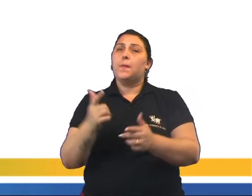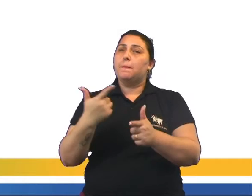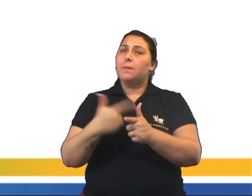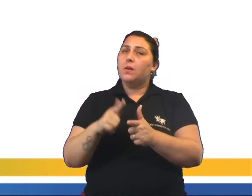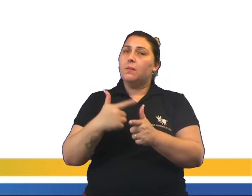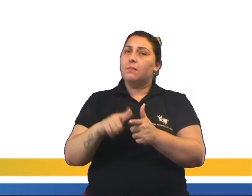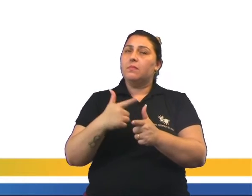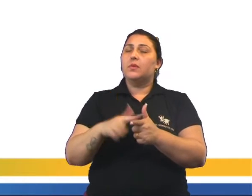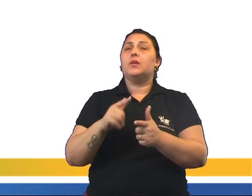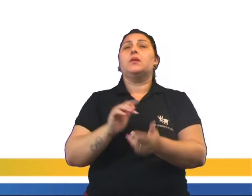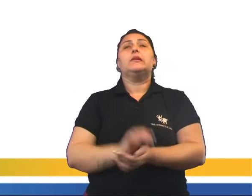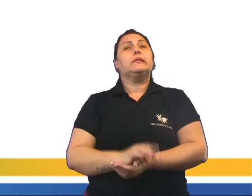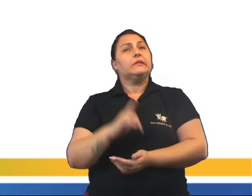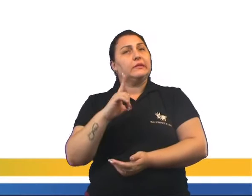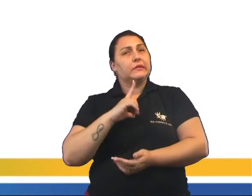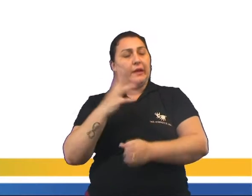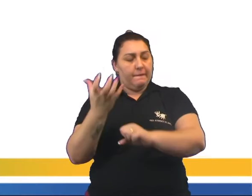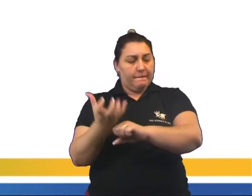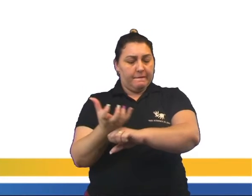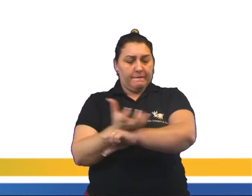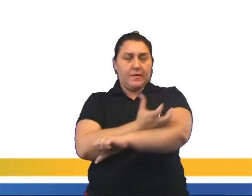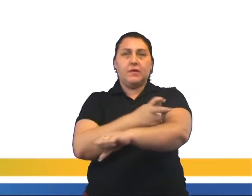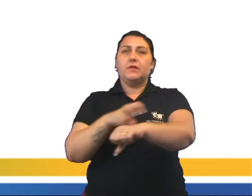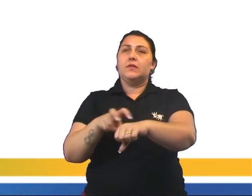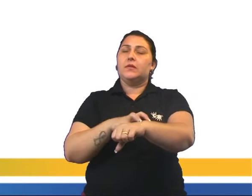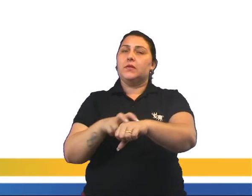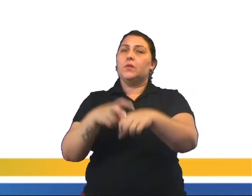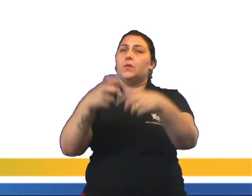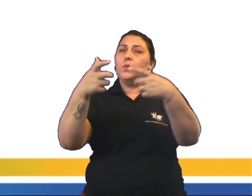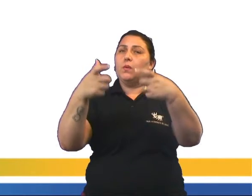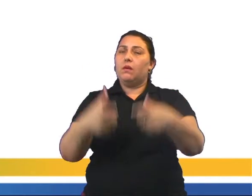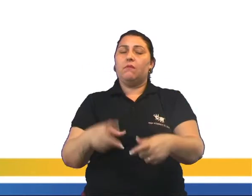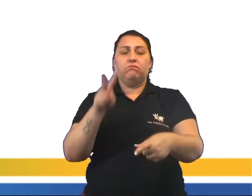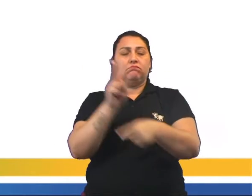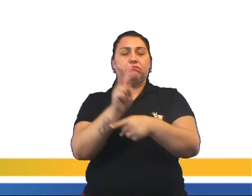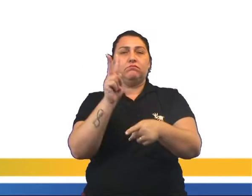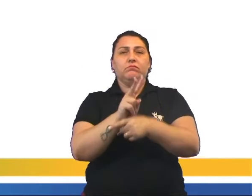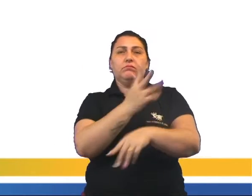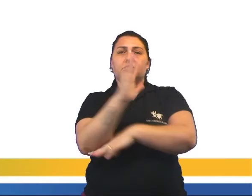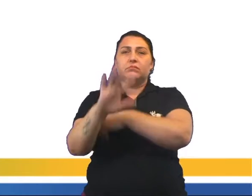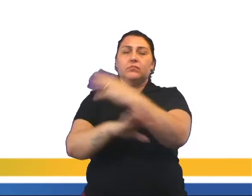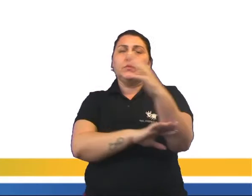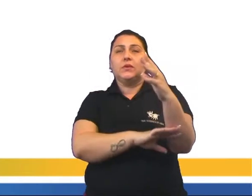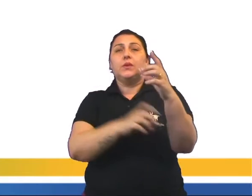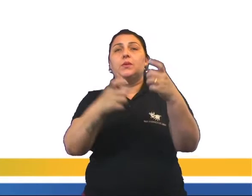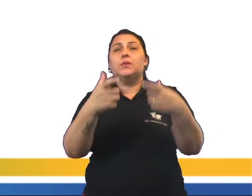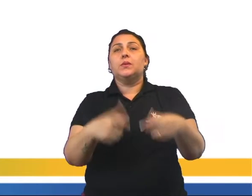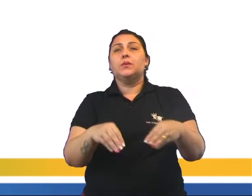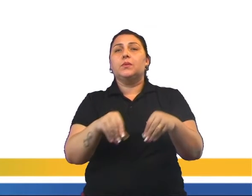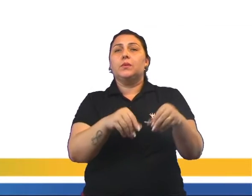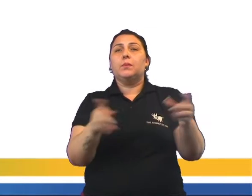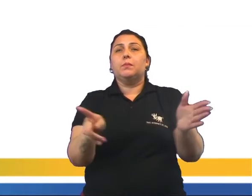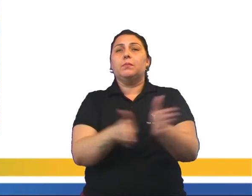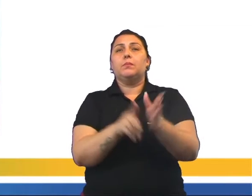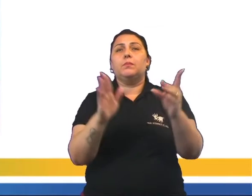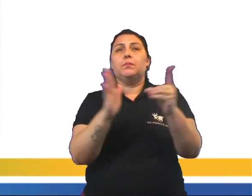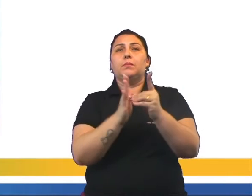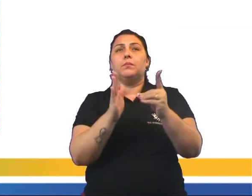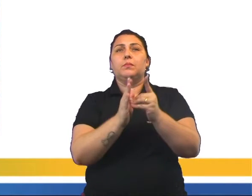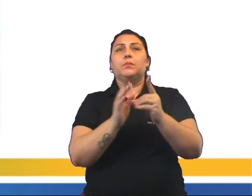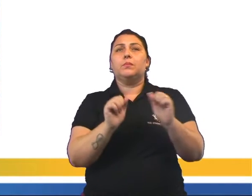problema quando se tem vegetações ou quando tem área de preservação ambiental ou quando se tem terra